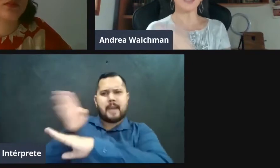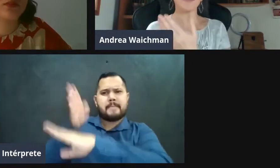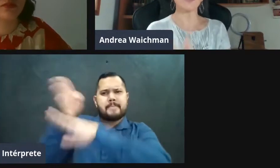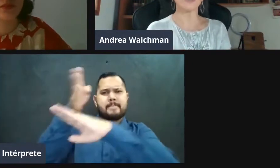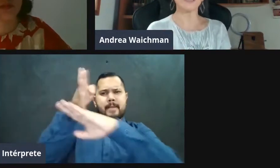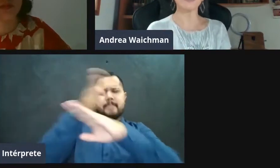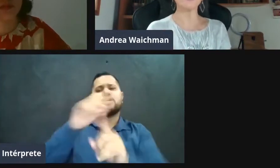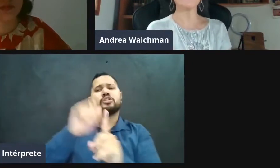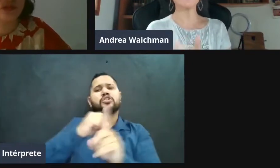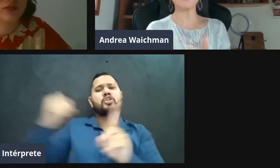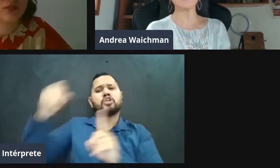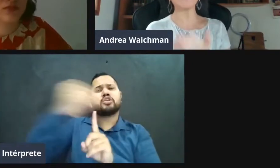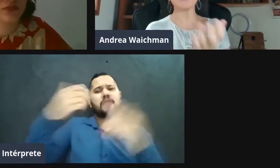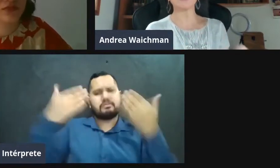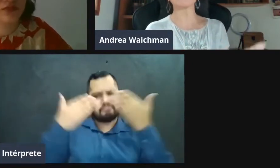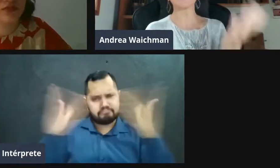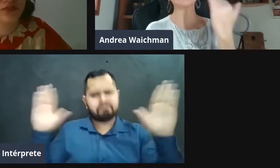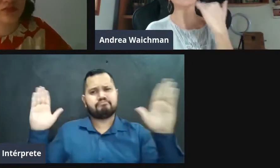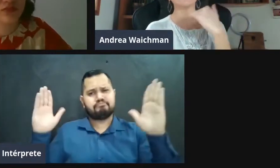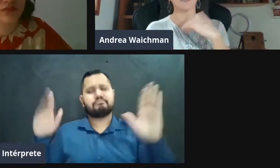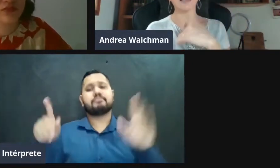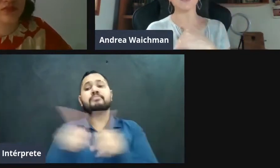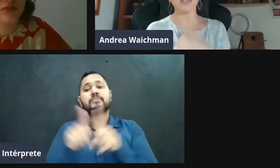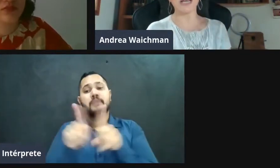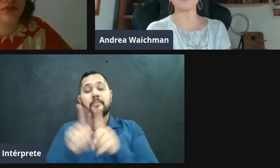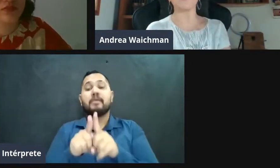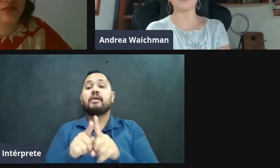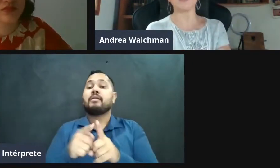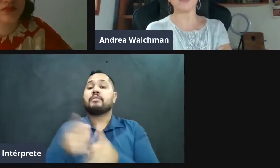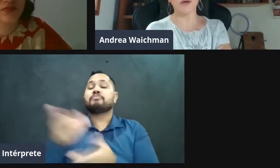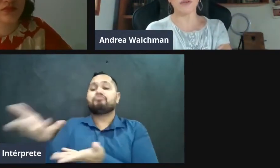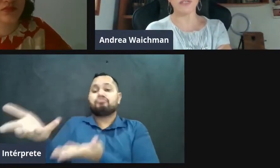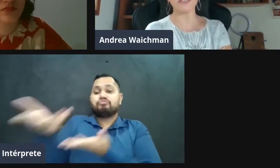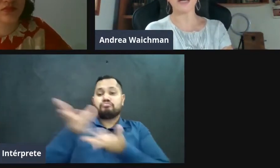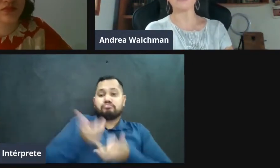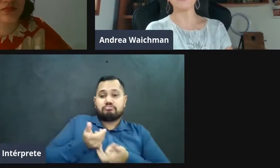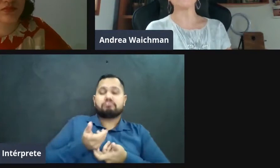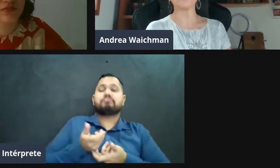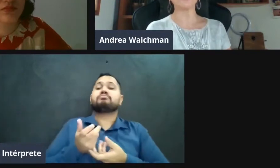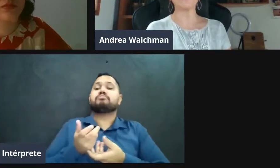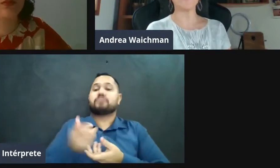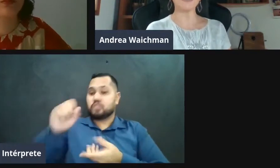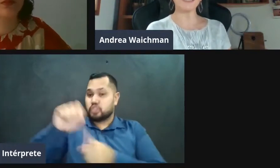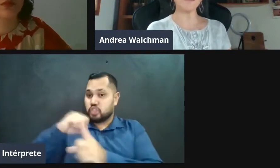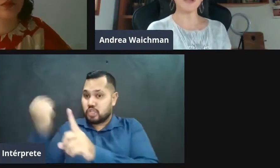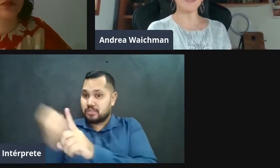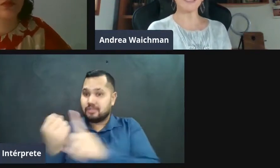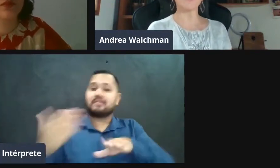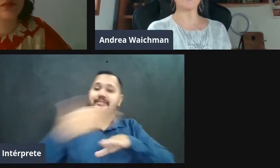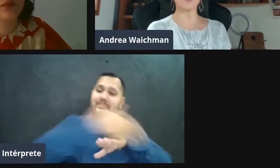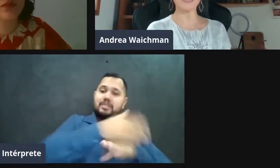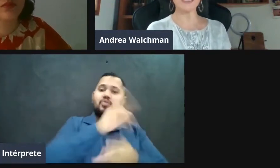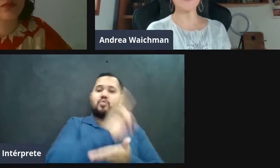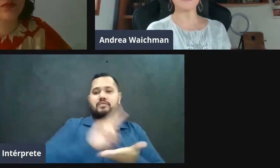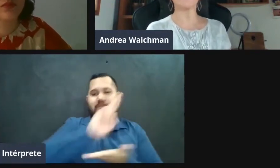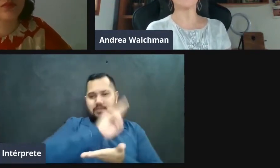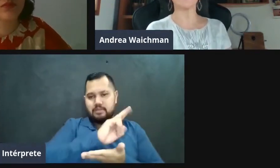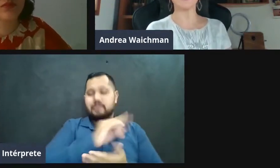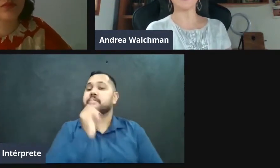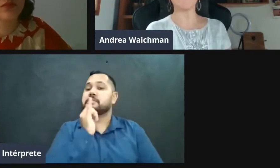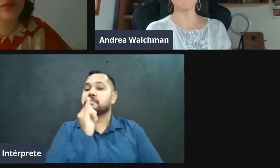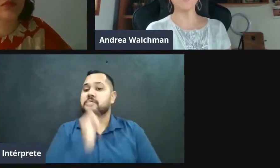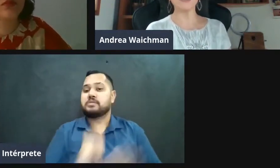se mostrar para a sociedade, mas também precisa atrair a sociedade para dentro da universidade. Então, a gente pretende implementar